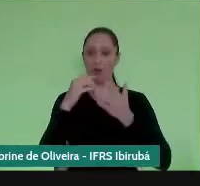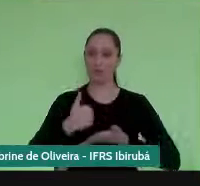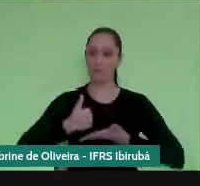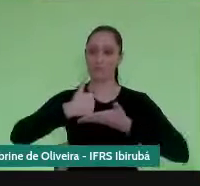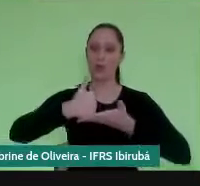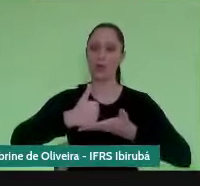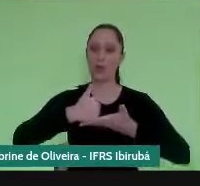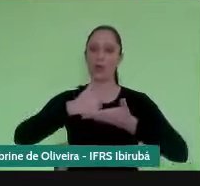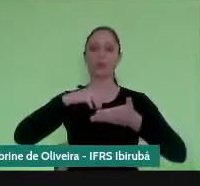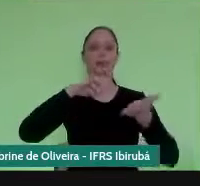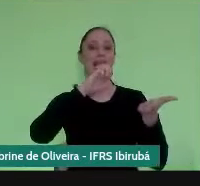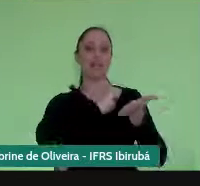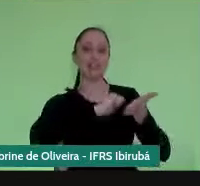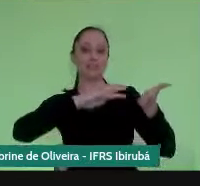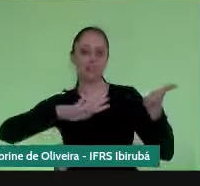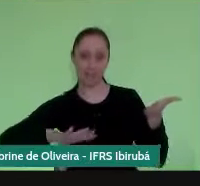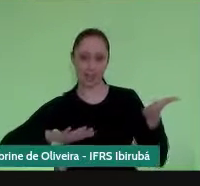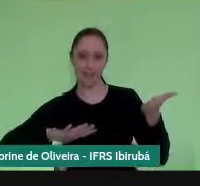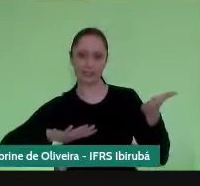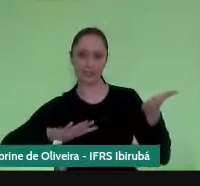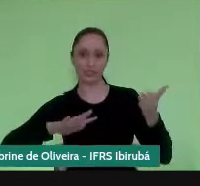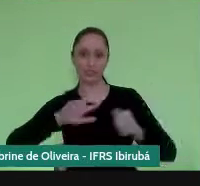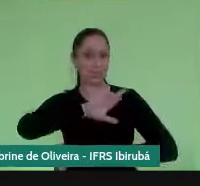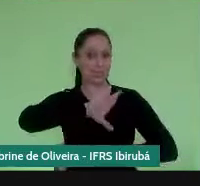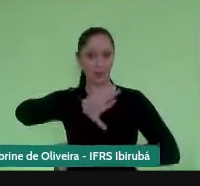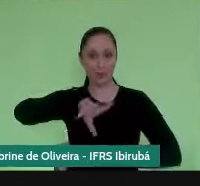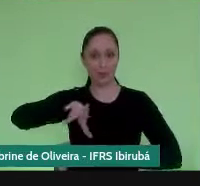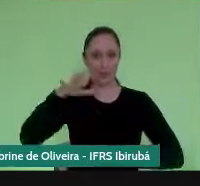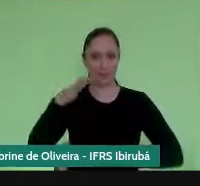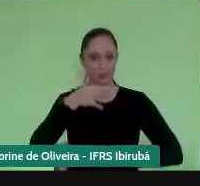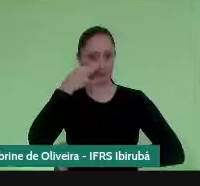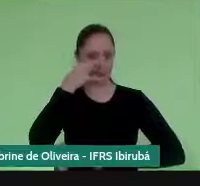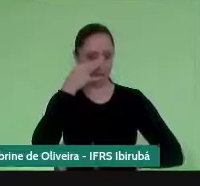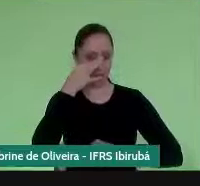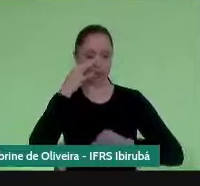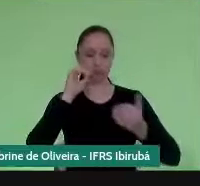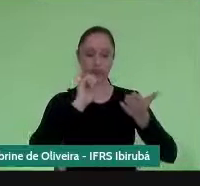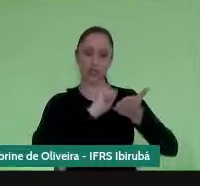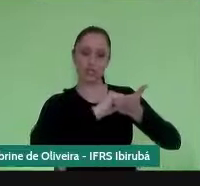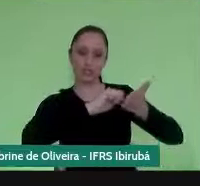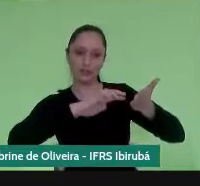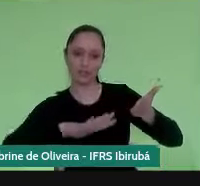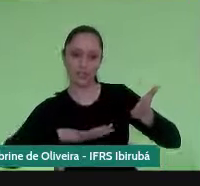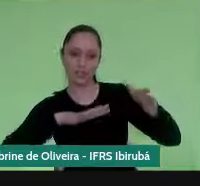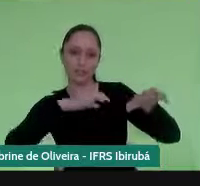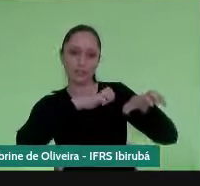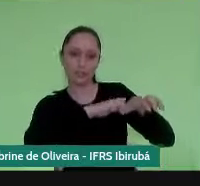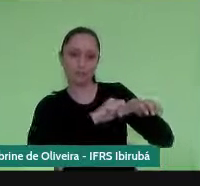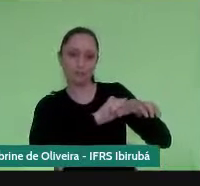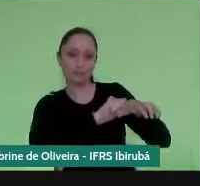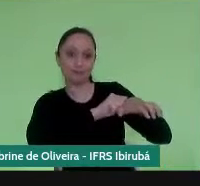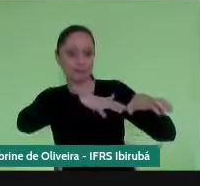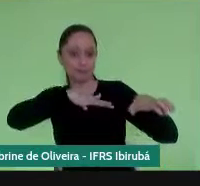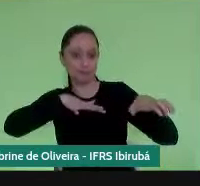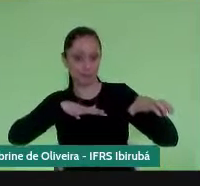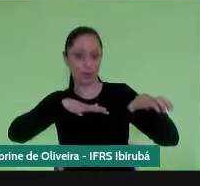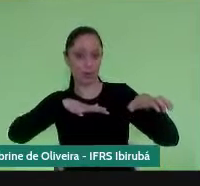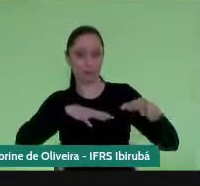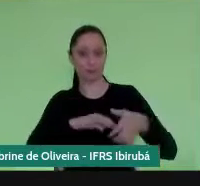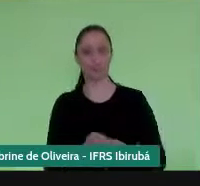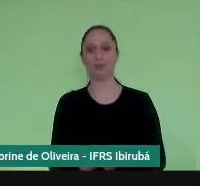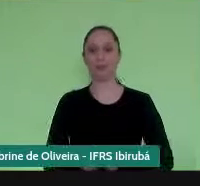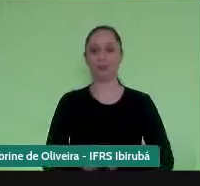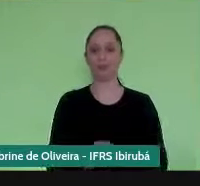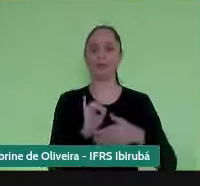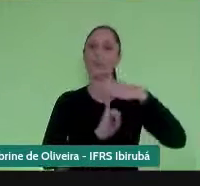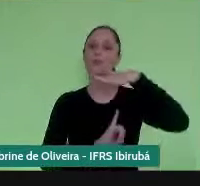foi realizado no Instituto Federal de Santa Catarina, que está em andamento, em fase de conclusão. O Instituto Federal de